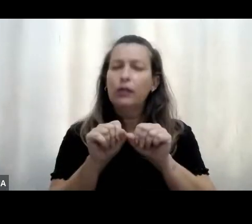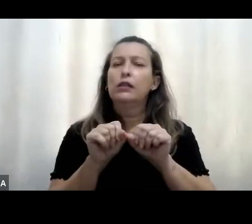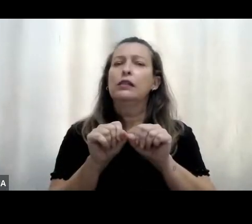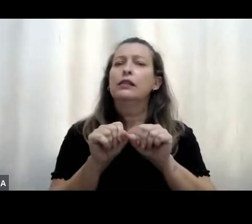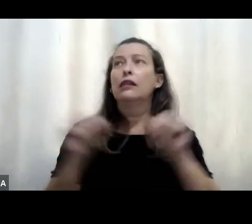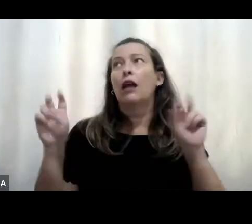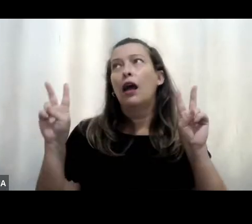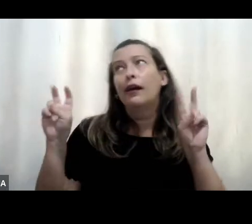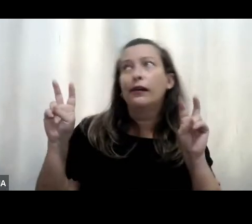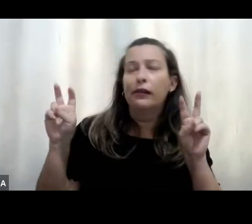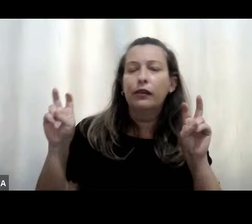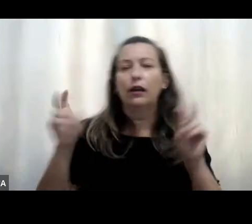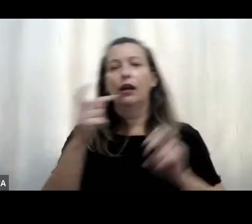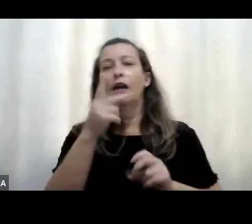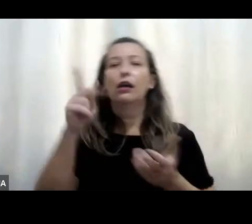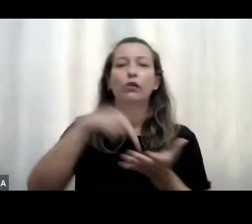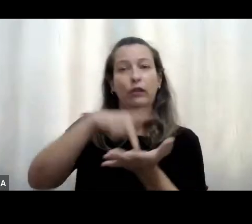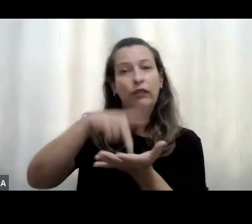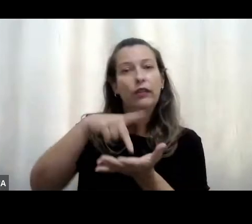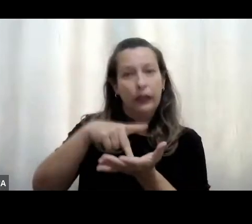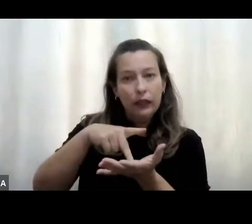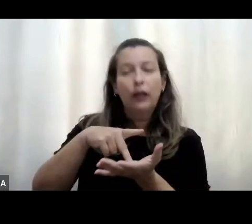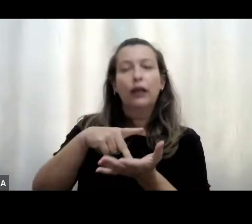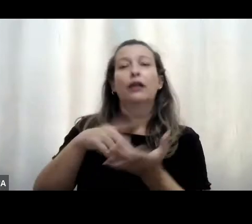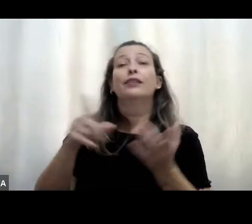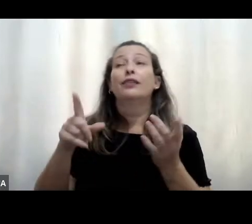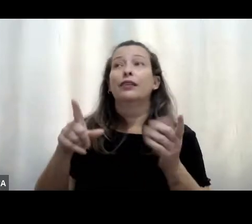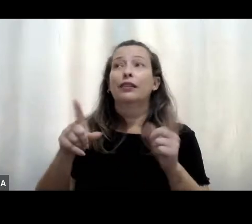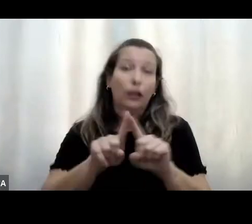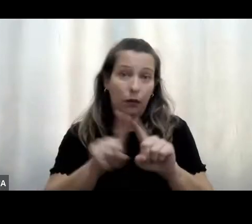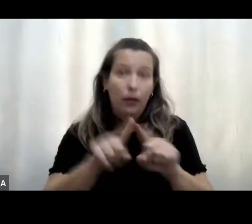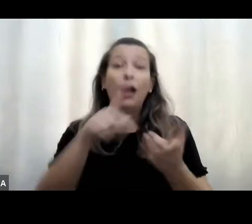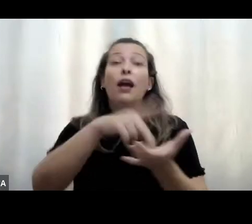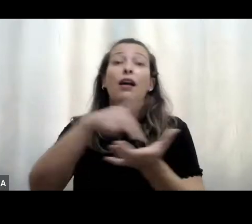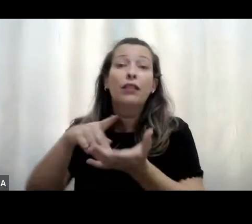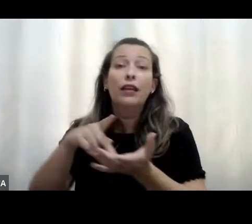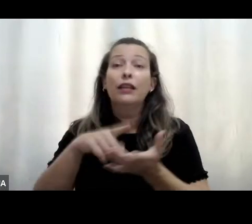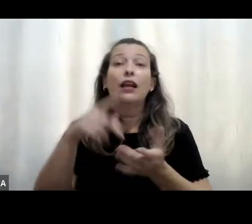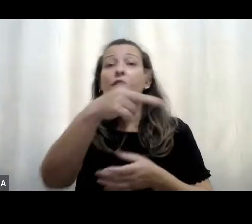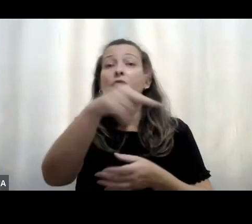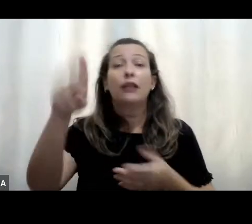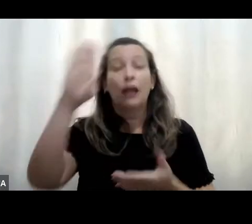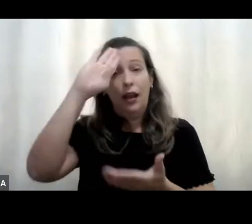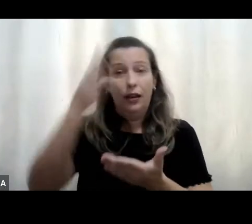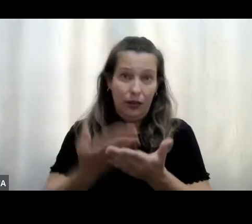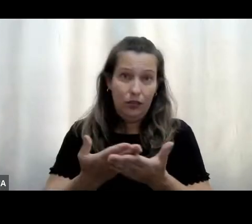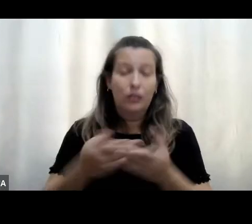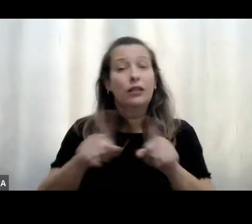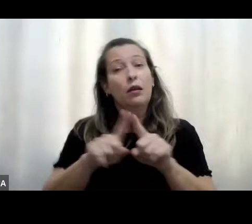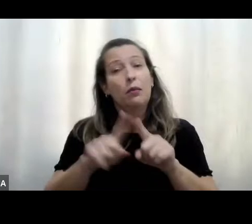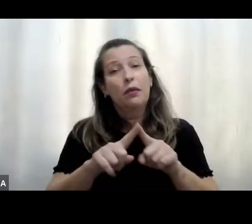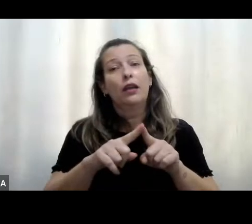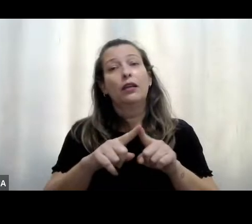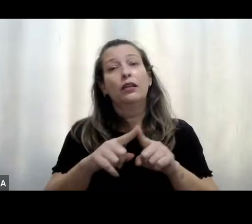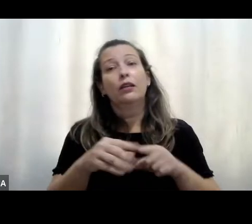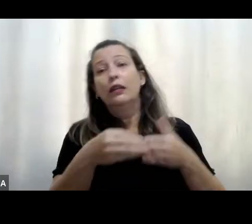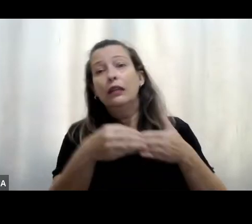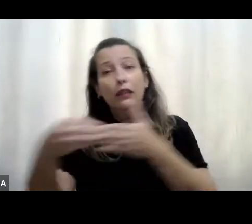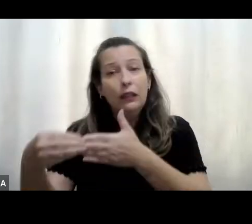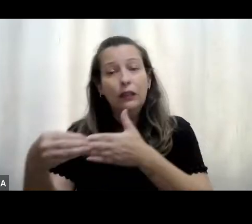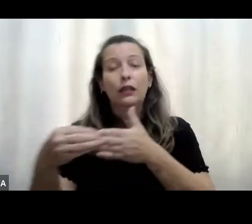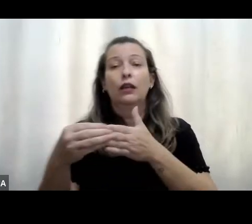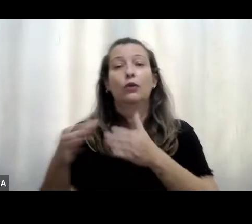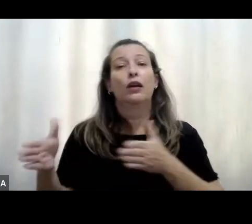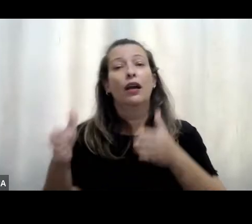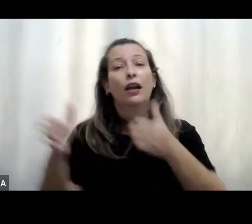entre aspas, as suas verdades, né? As verdades sobre as quais eles guiam os seus caminhos, né, de vida, seus projetos de